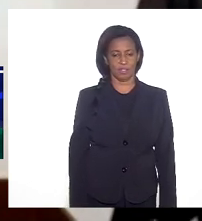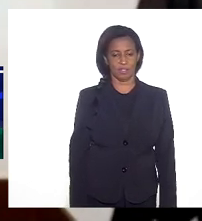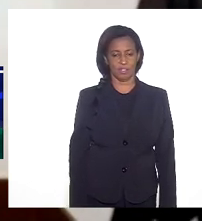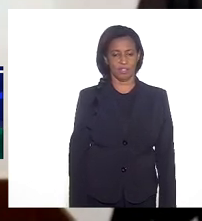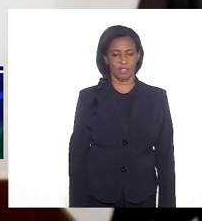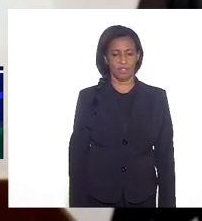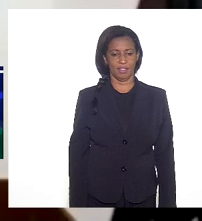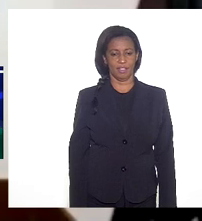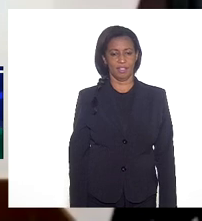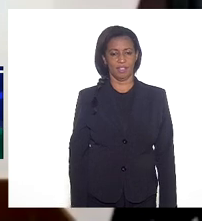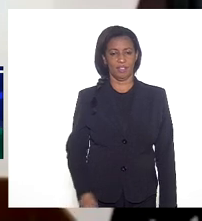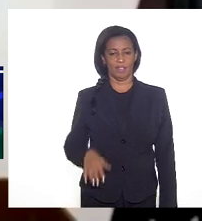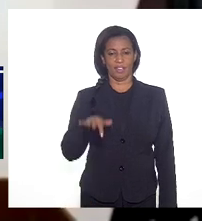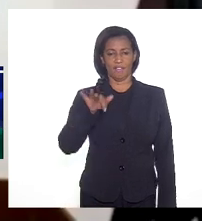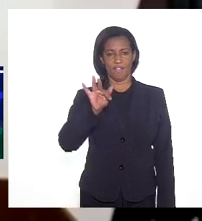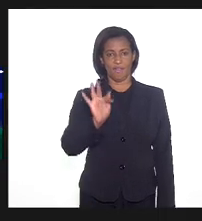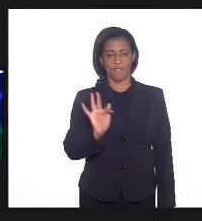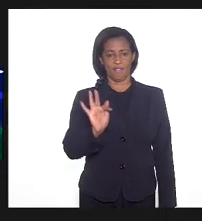deputado